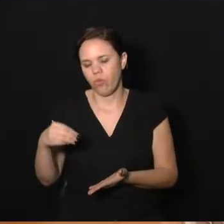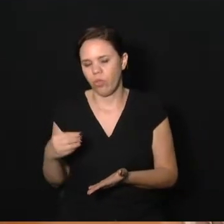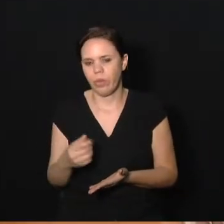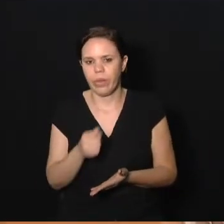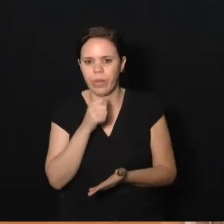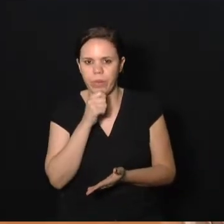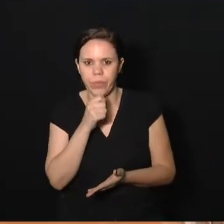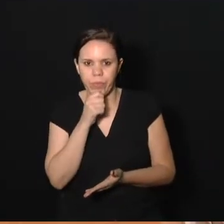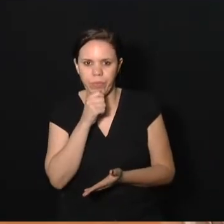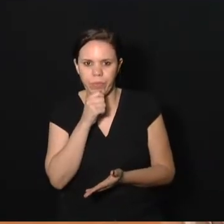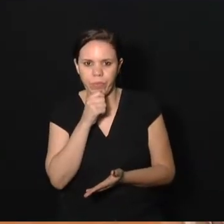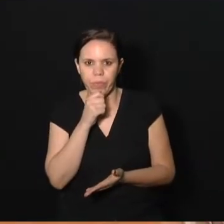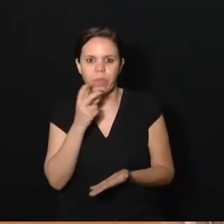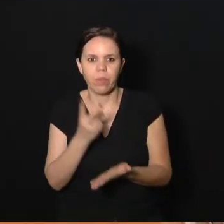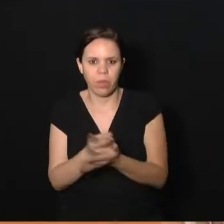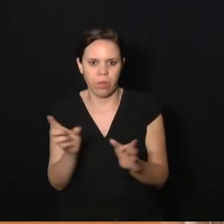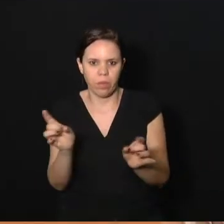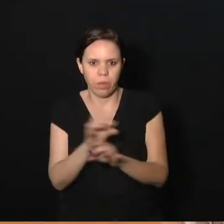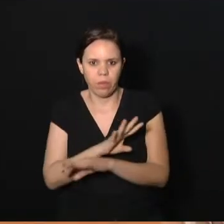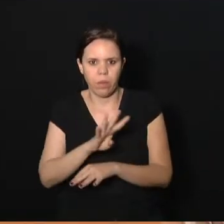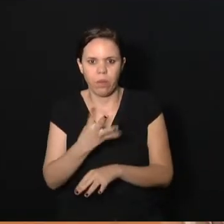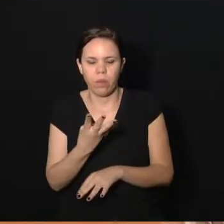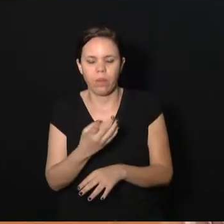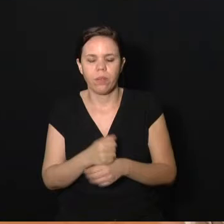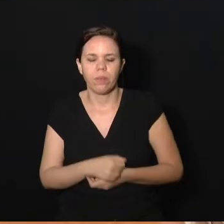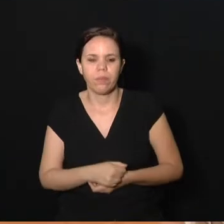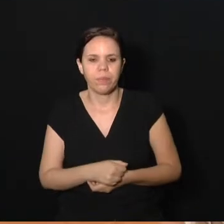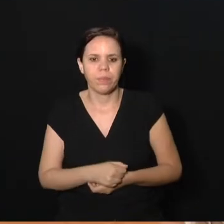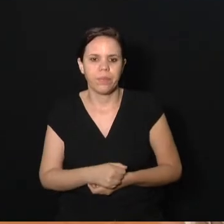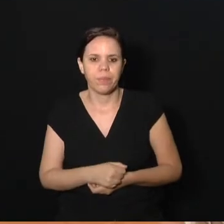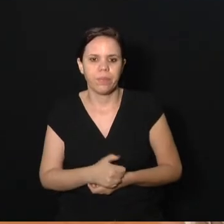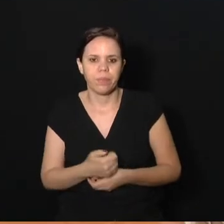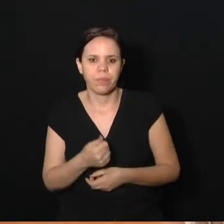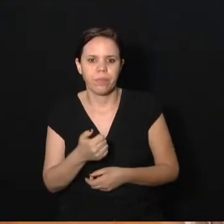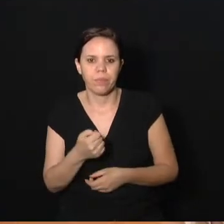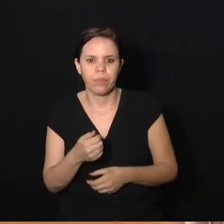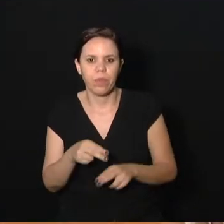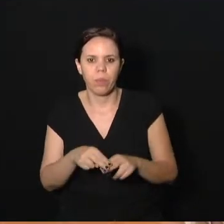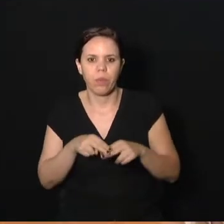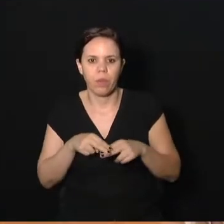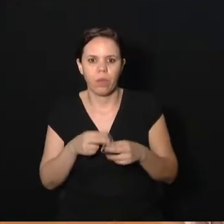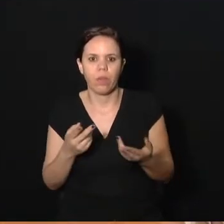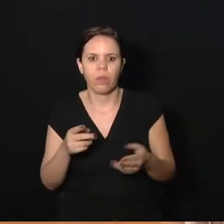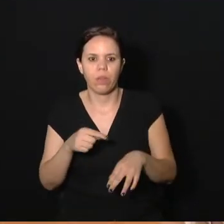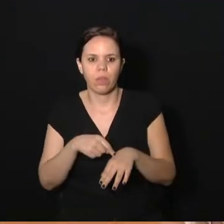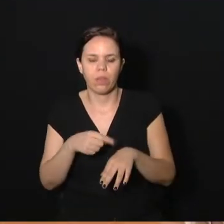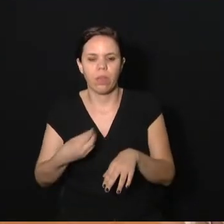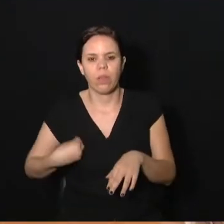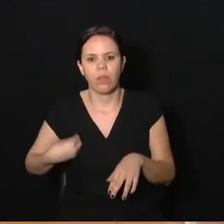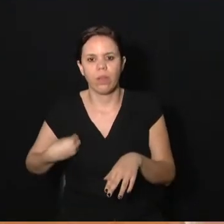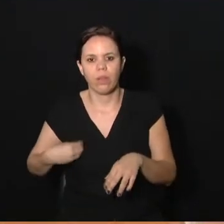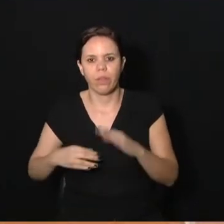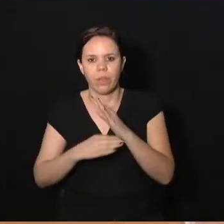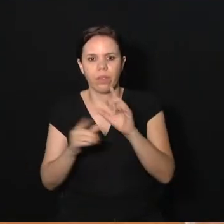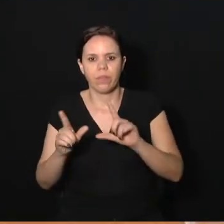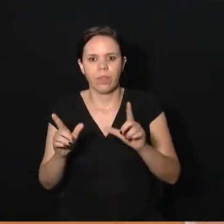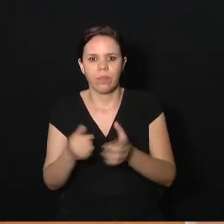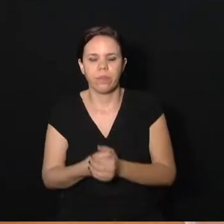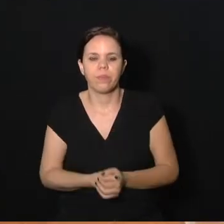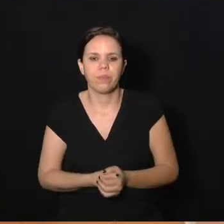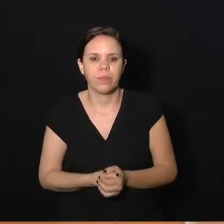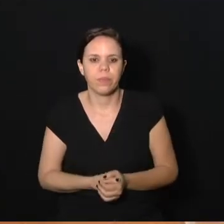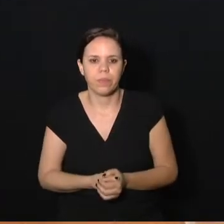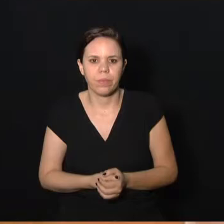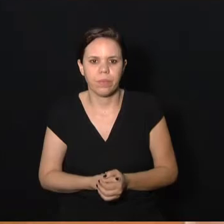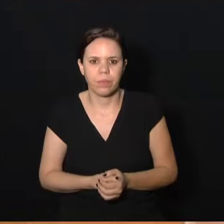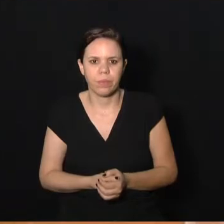vamos mesmo ter que encerrar às 4 e pouquinho, né? Por conta da questão da transmissão ao vivo da TV Câmara. Então eu vou...